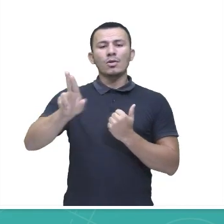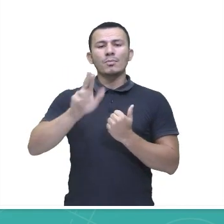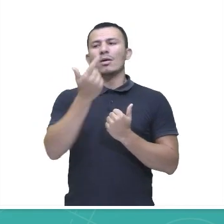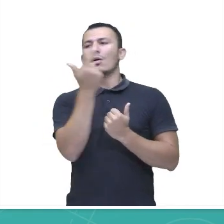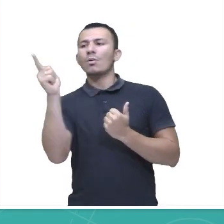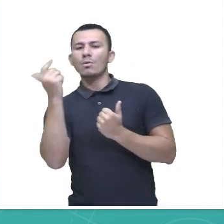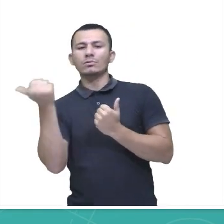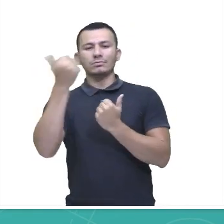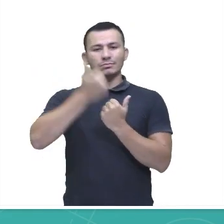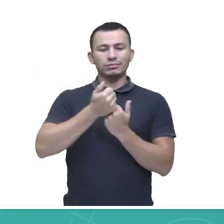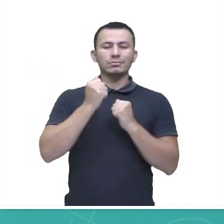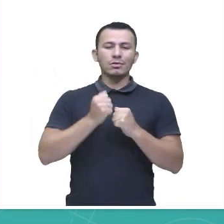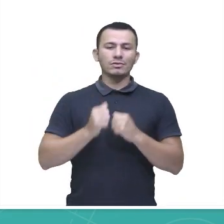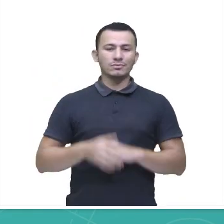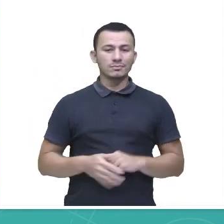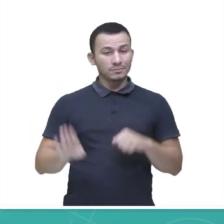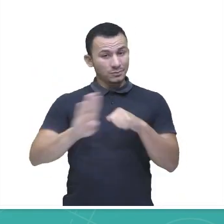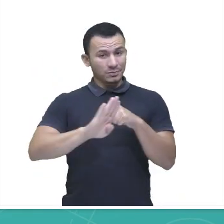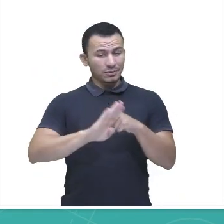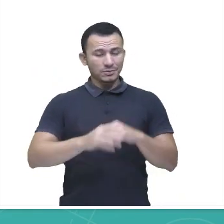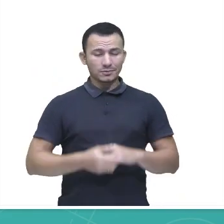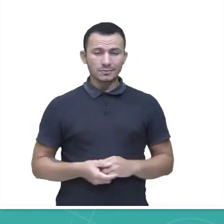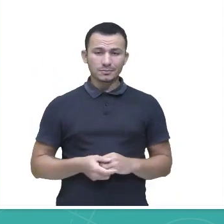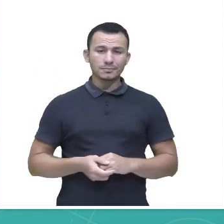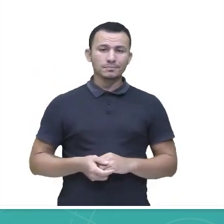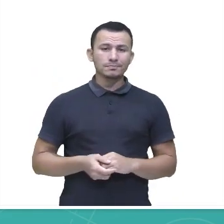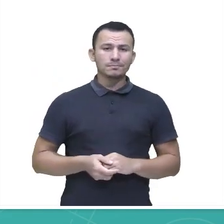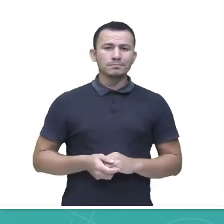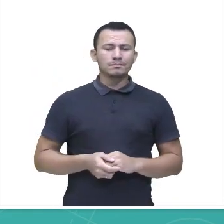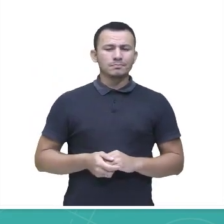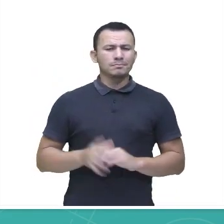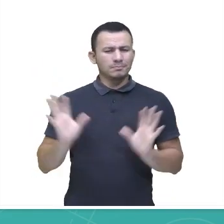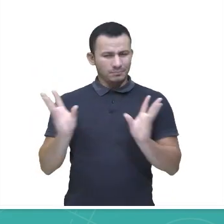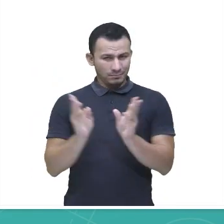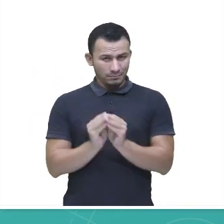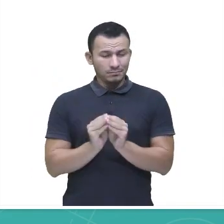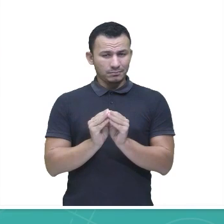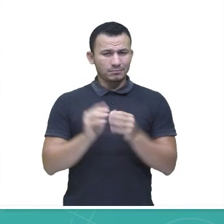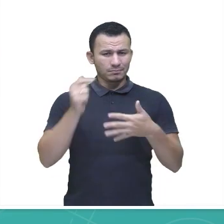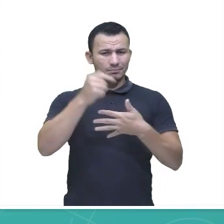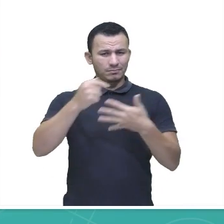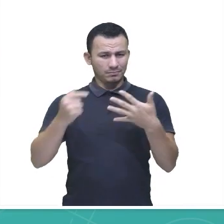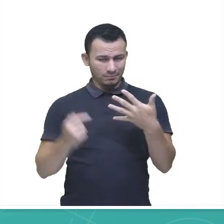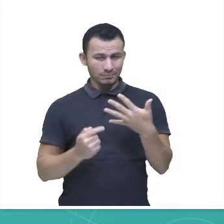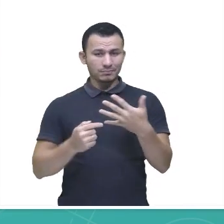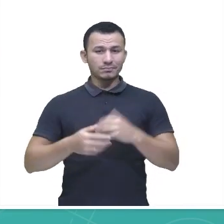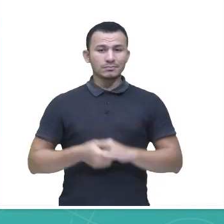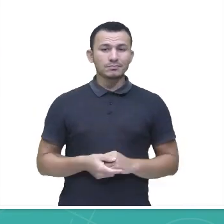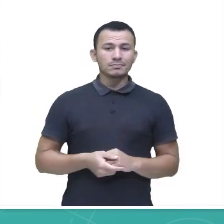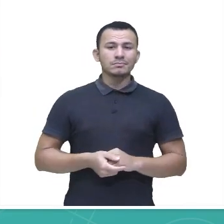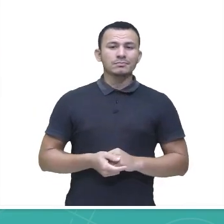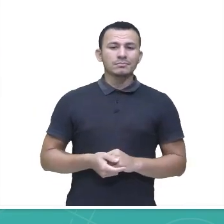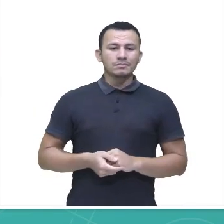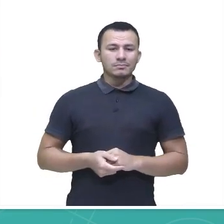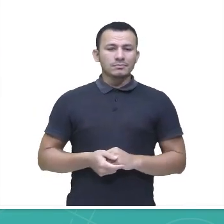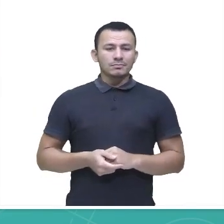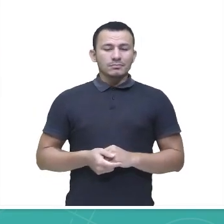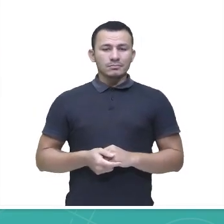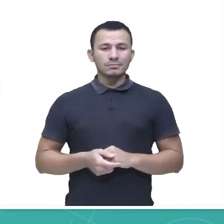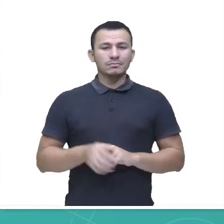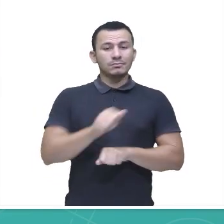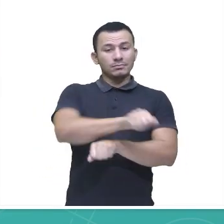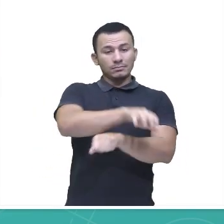o substantivo. Muito bem, vamos rapidamente ver então cada uma dessas classes. Olha aí, os